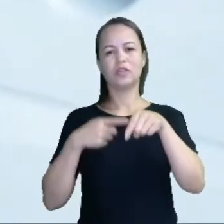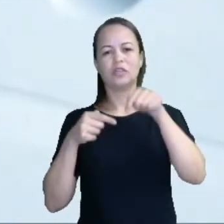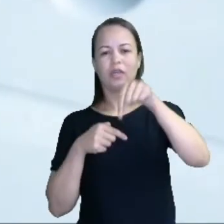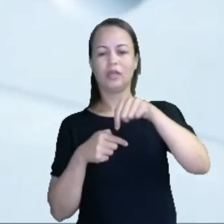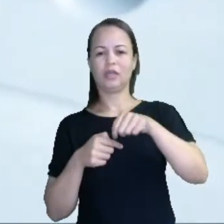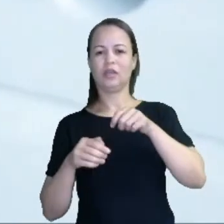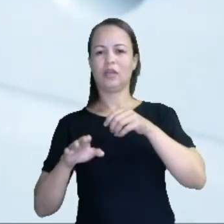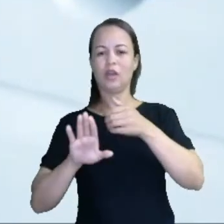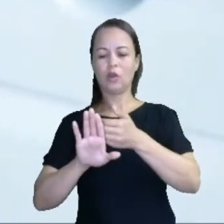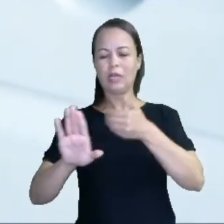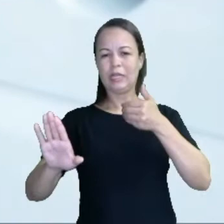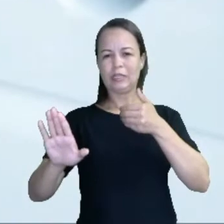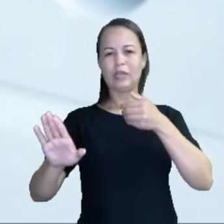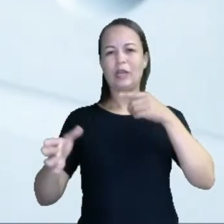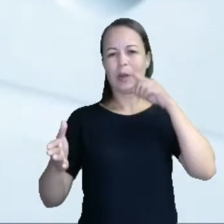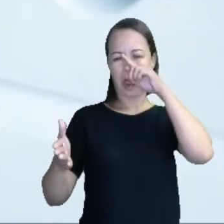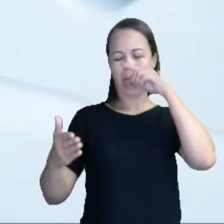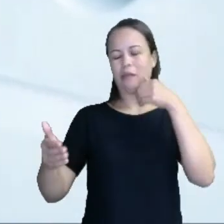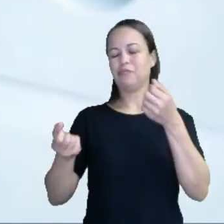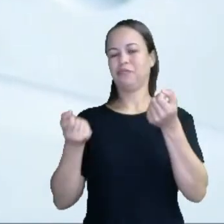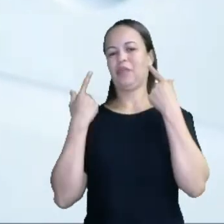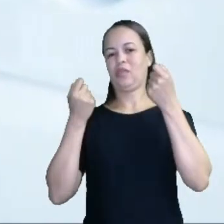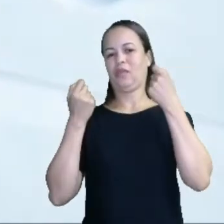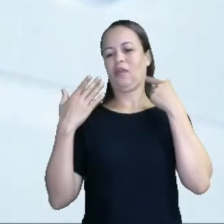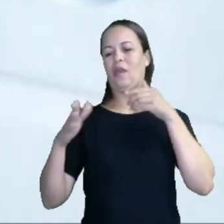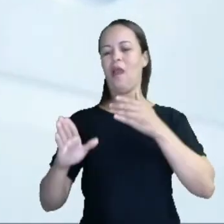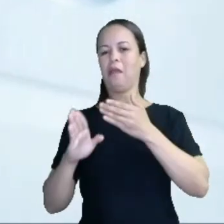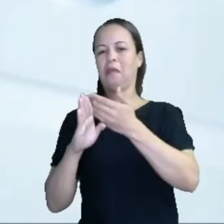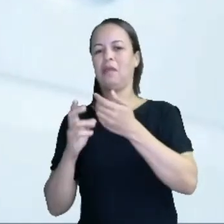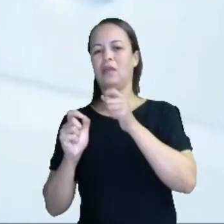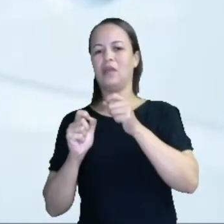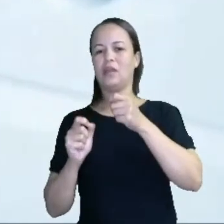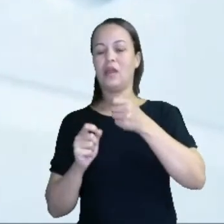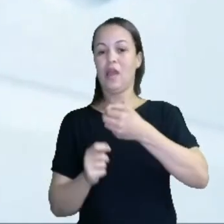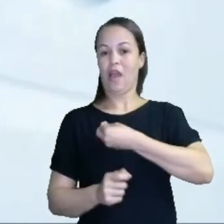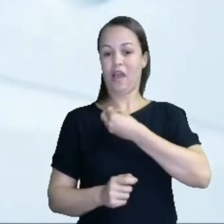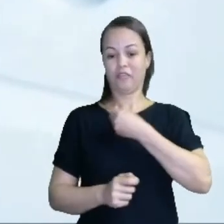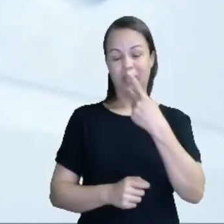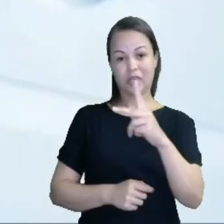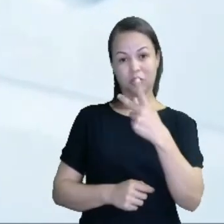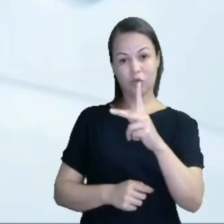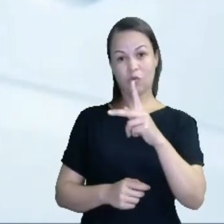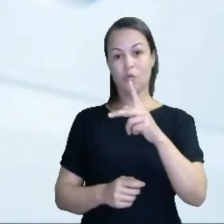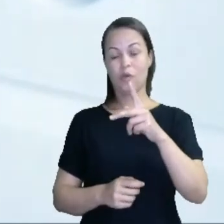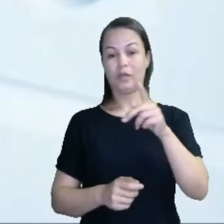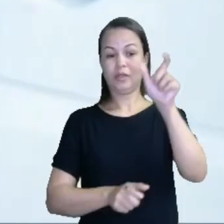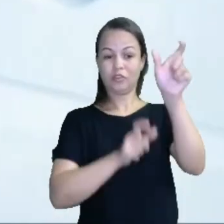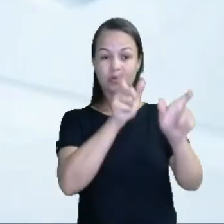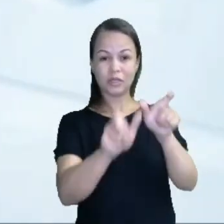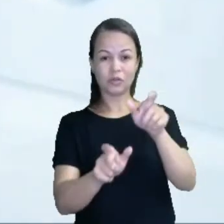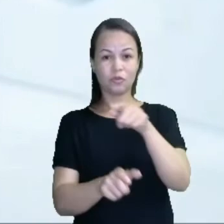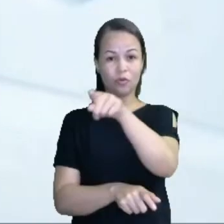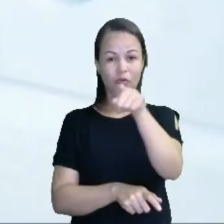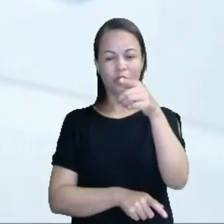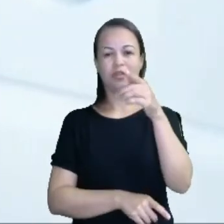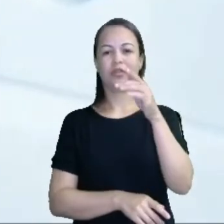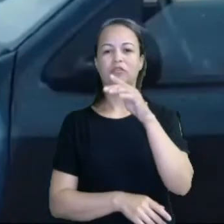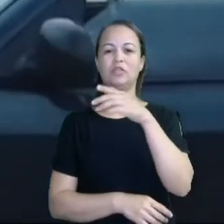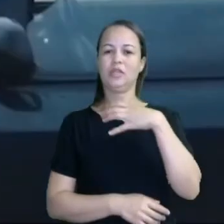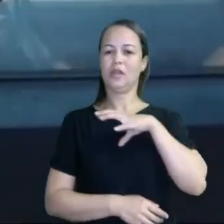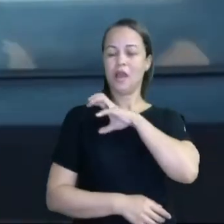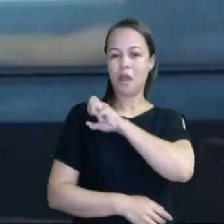qualquer regra de distanciamento social, você põe em risco a sua vida e a vida das pessoas que você mais ama, que é a sua